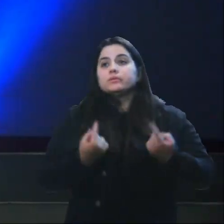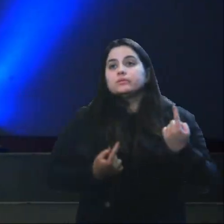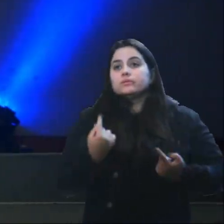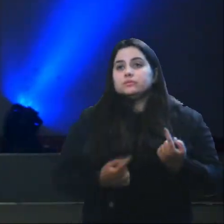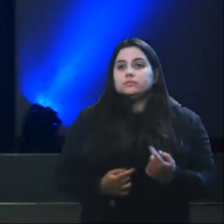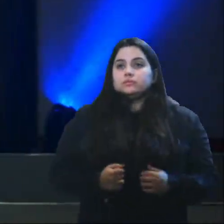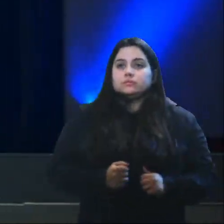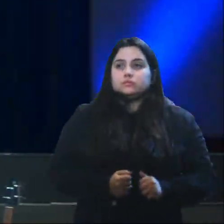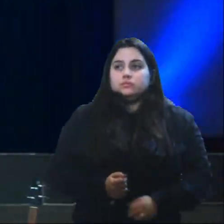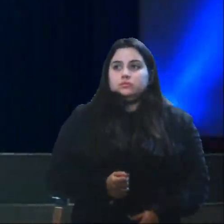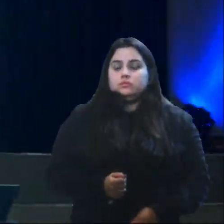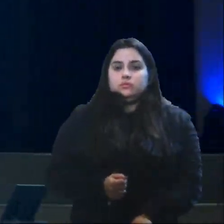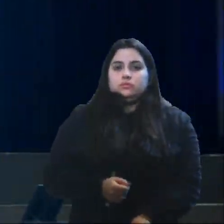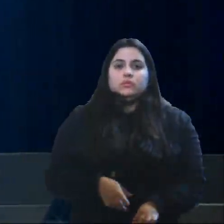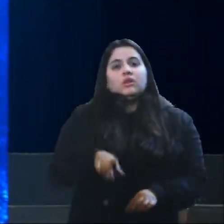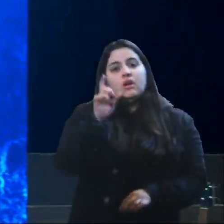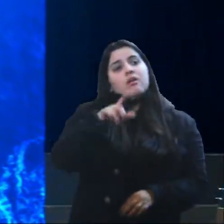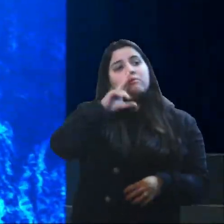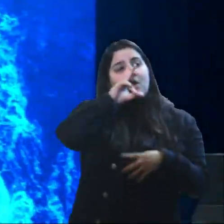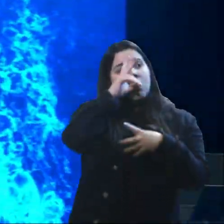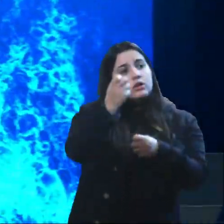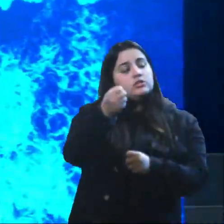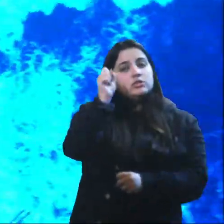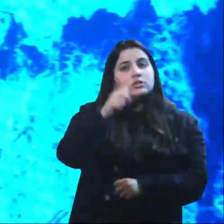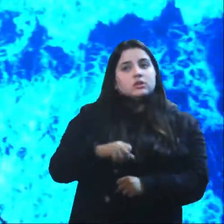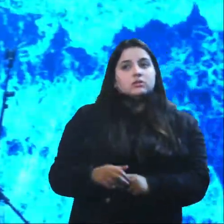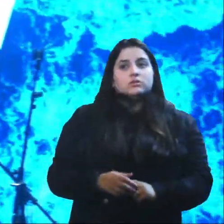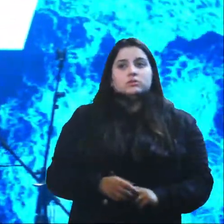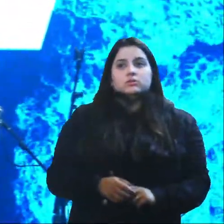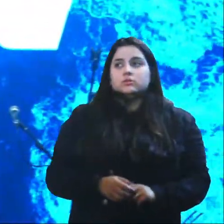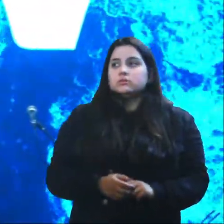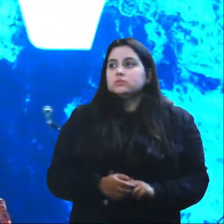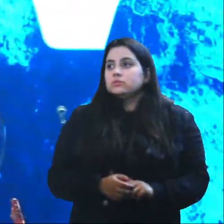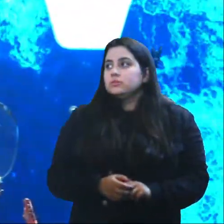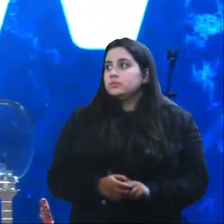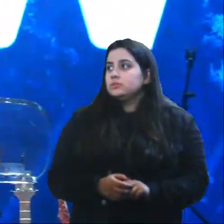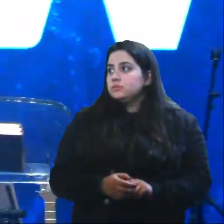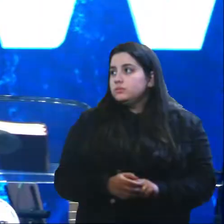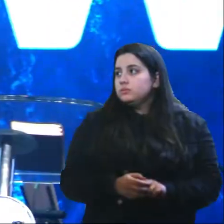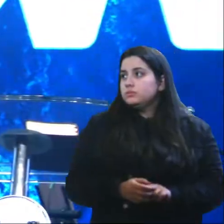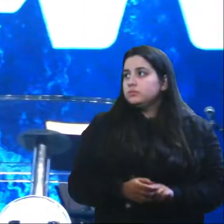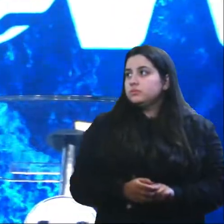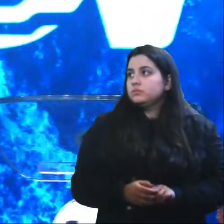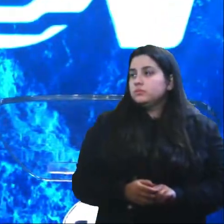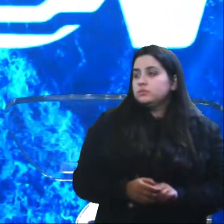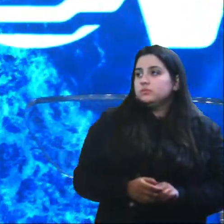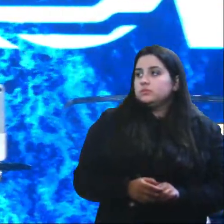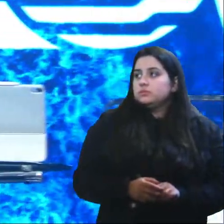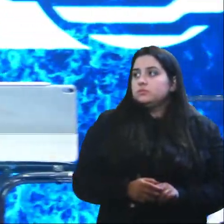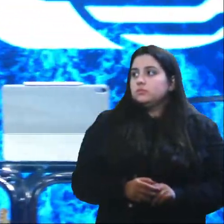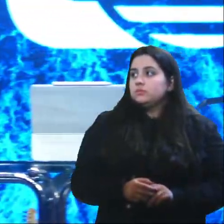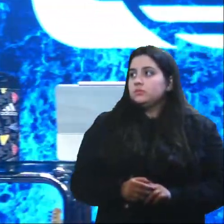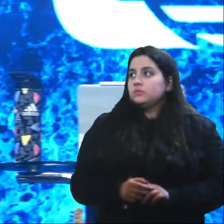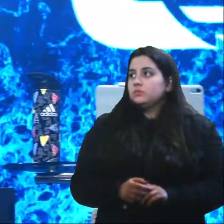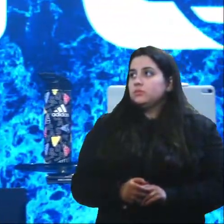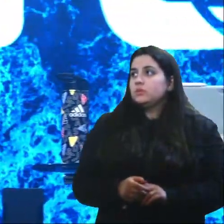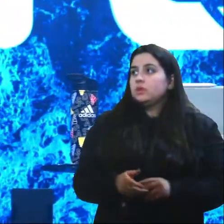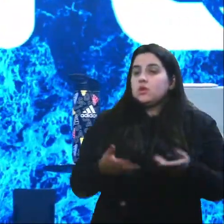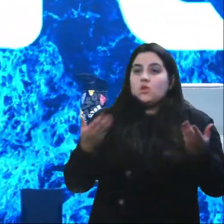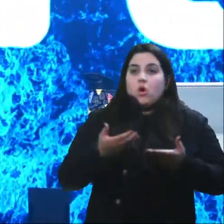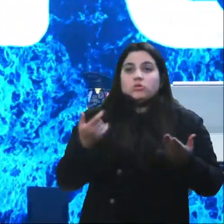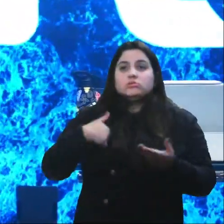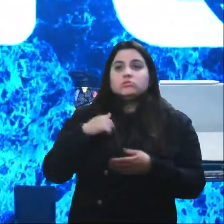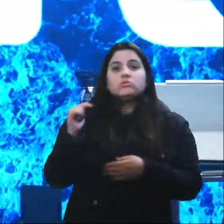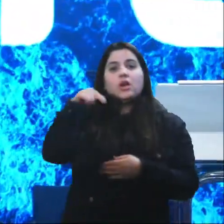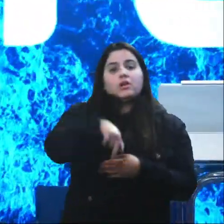É uma palavra muito forte. E hoje eu vim com essa palavra simples pedir para